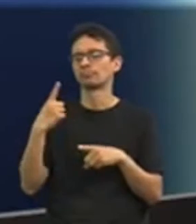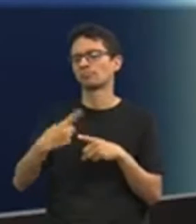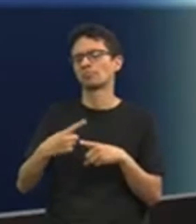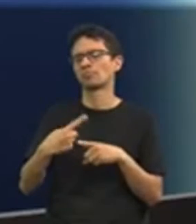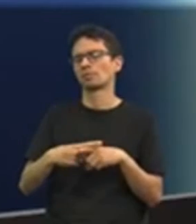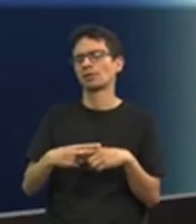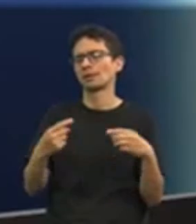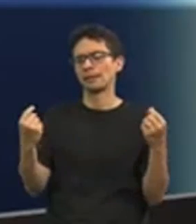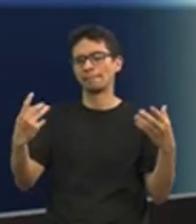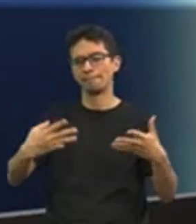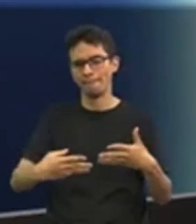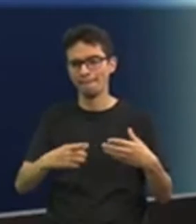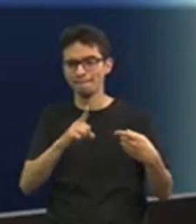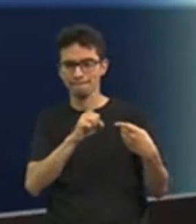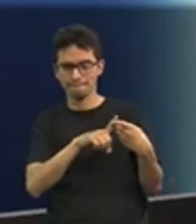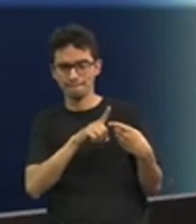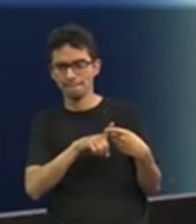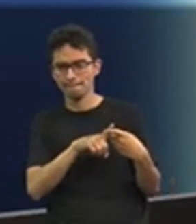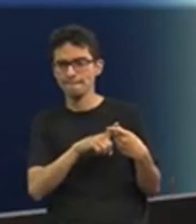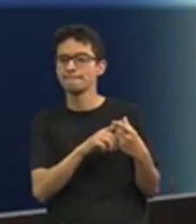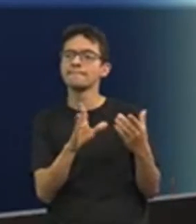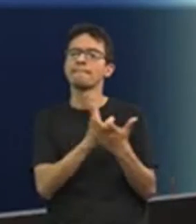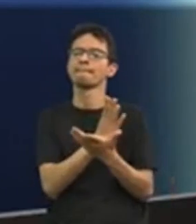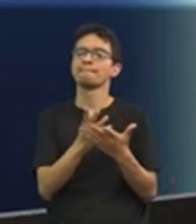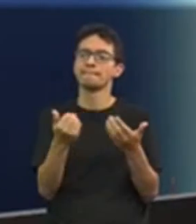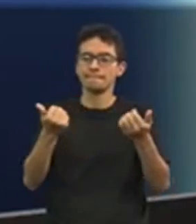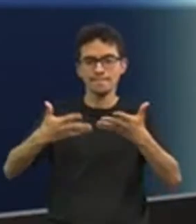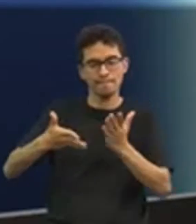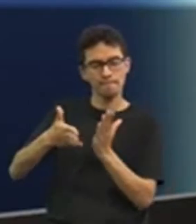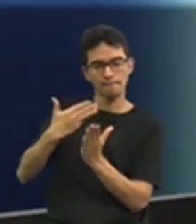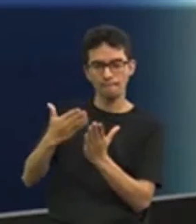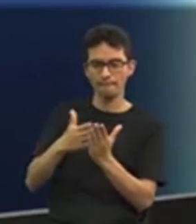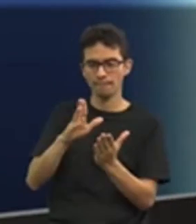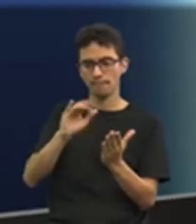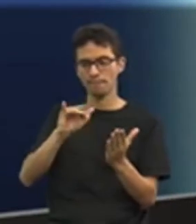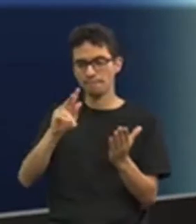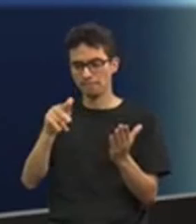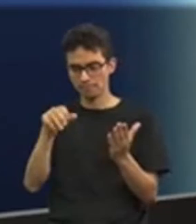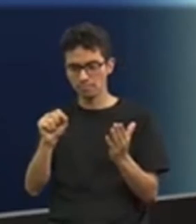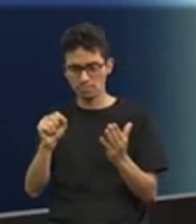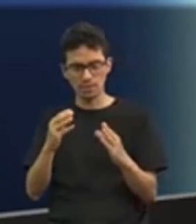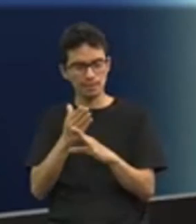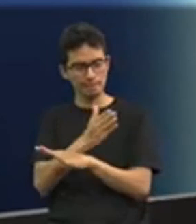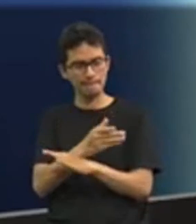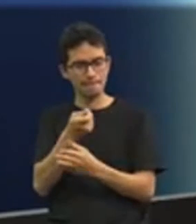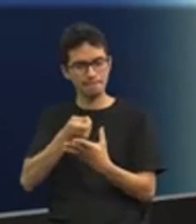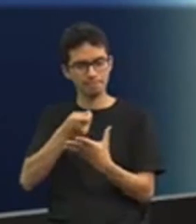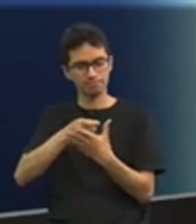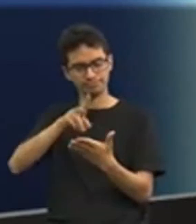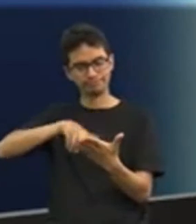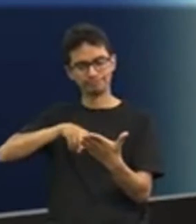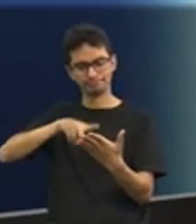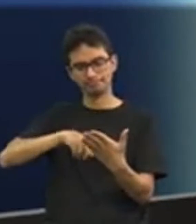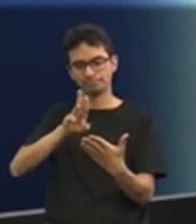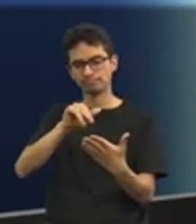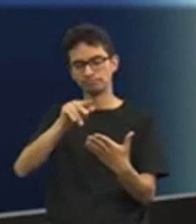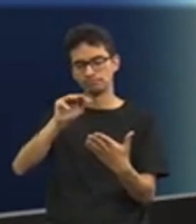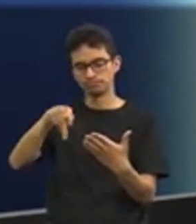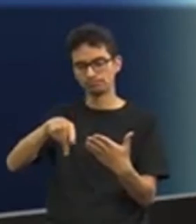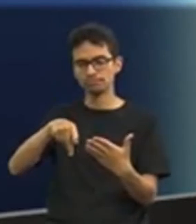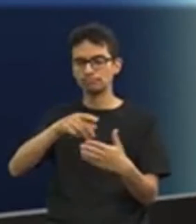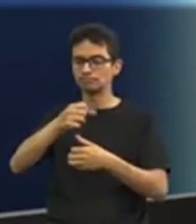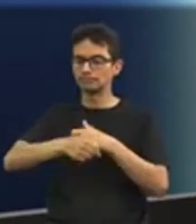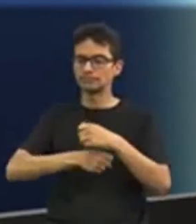a interdisciplinaridade e tem um fragmento falando sobre o livro Caminhos Cruzados leitura obrigatória da Unicamp 2020